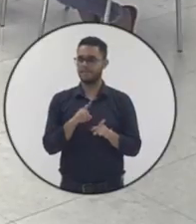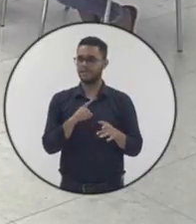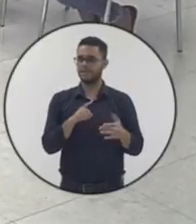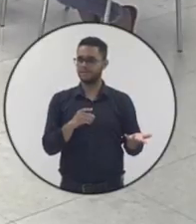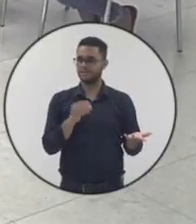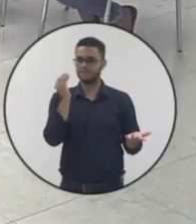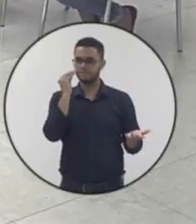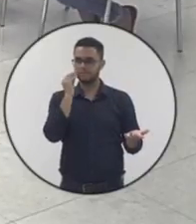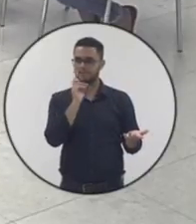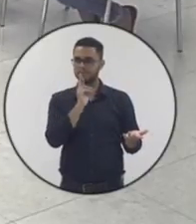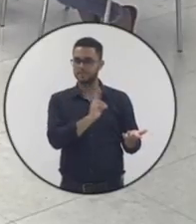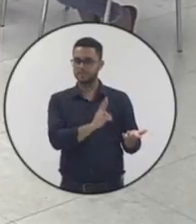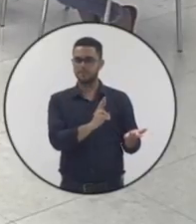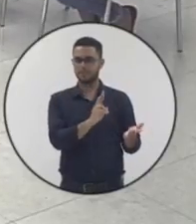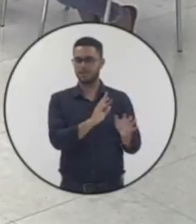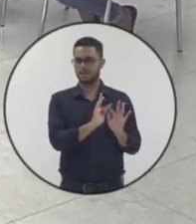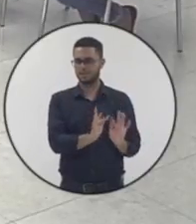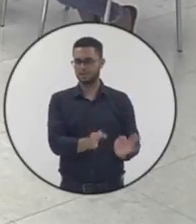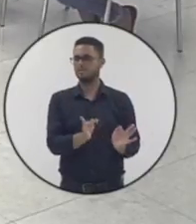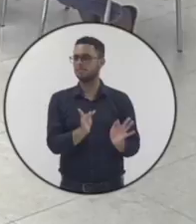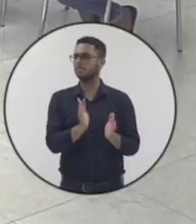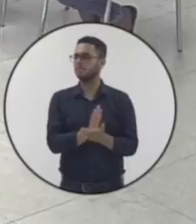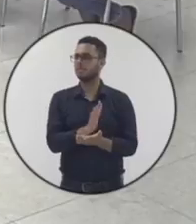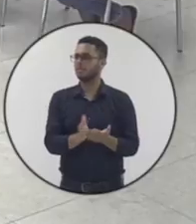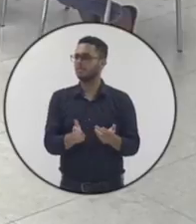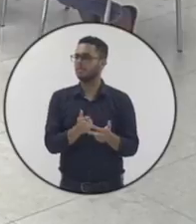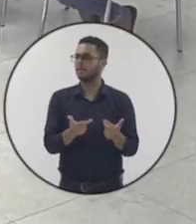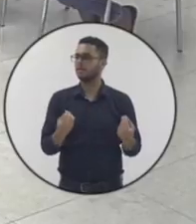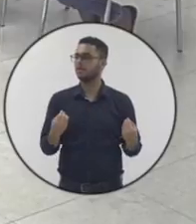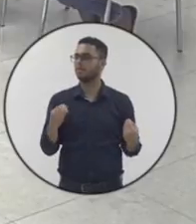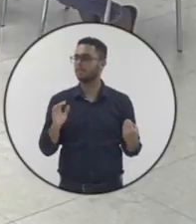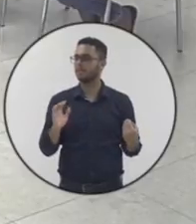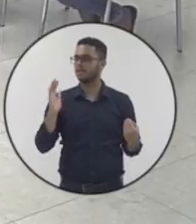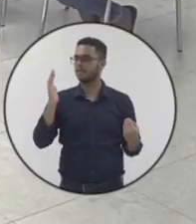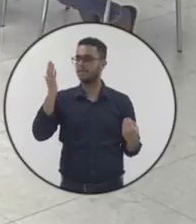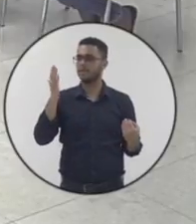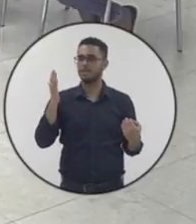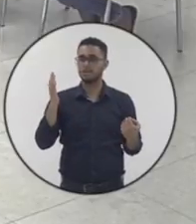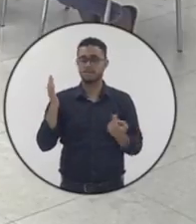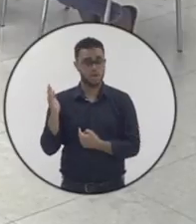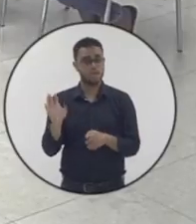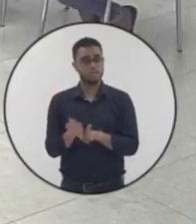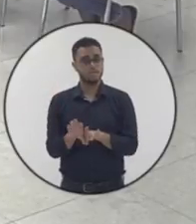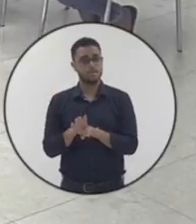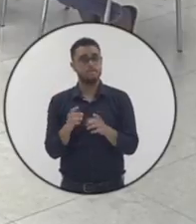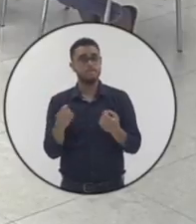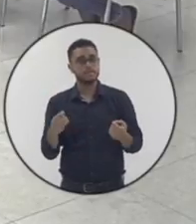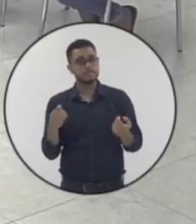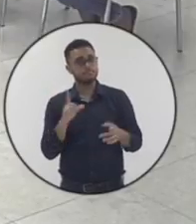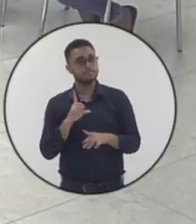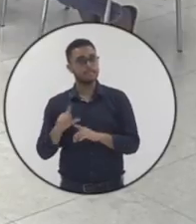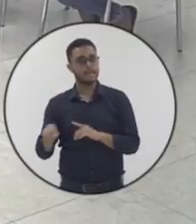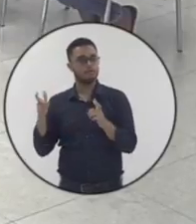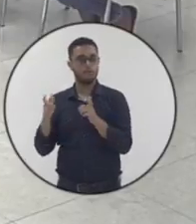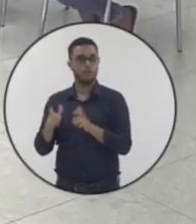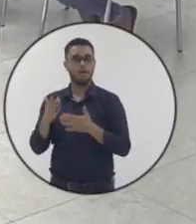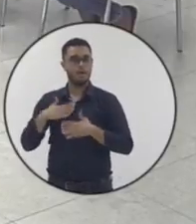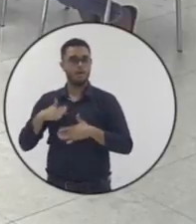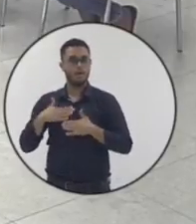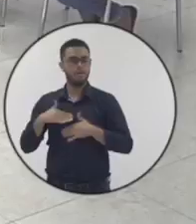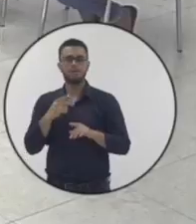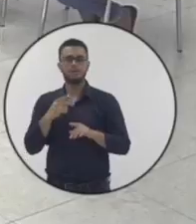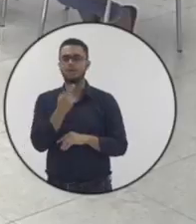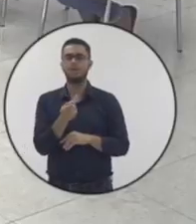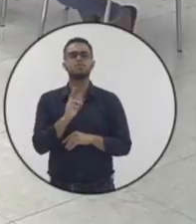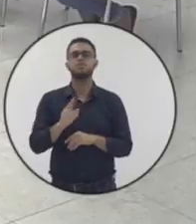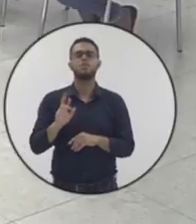responder minimamente como algumas questões elas acontecem, a gente também precisa sair do nosso lugar de conforto e não dizer que